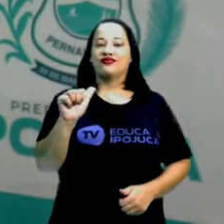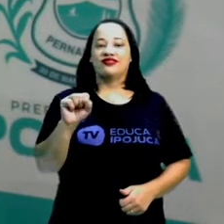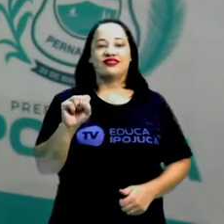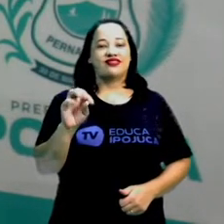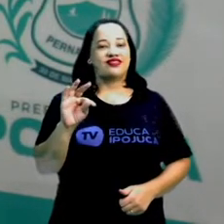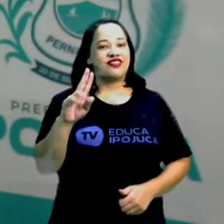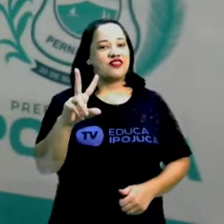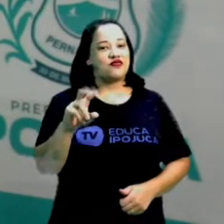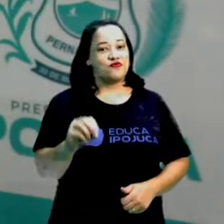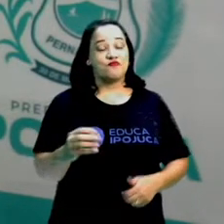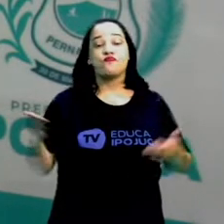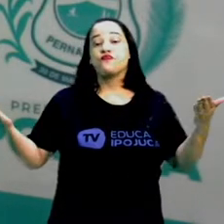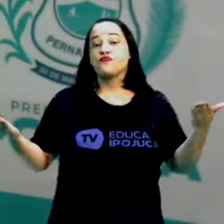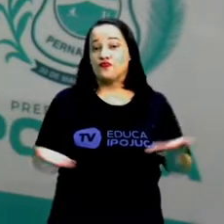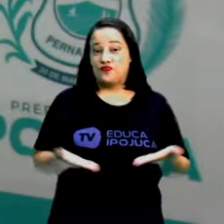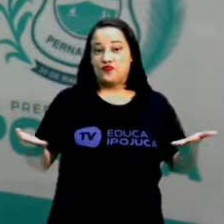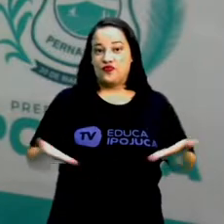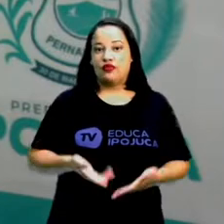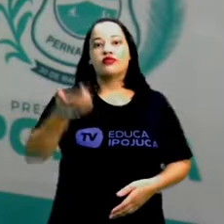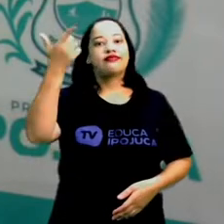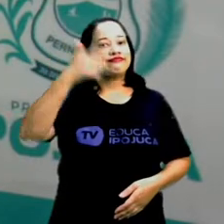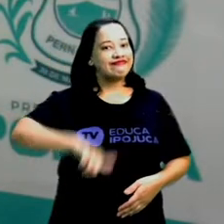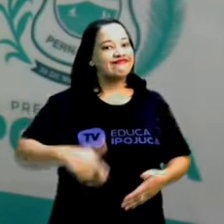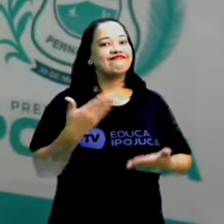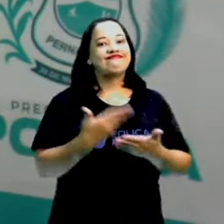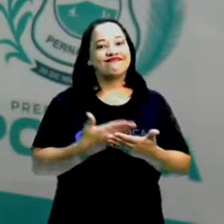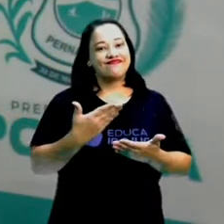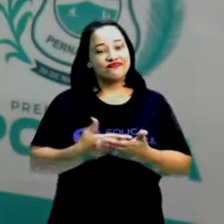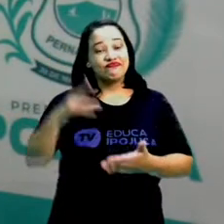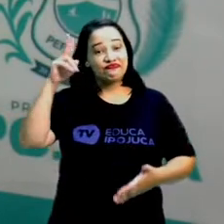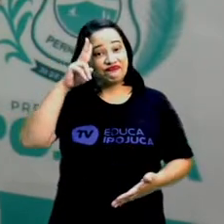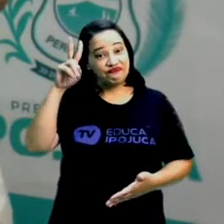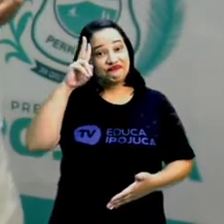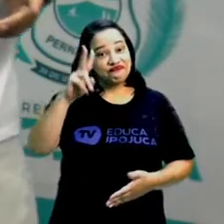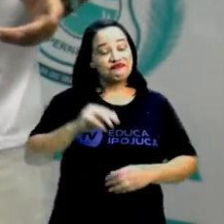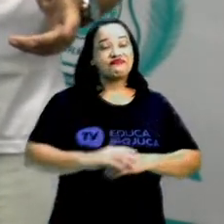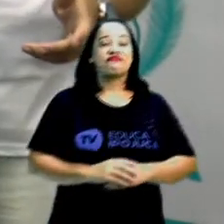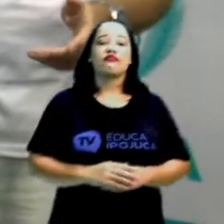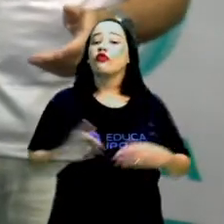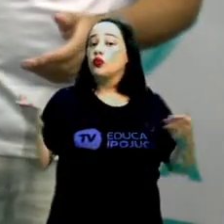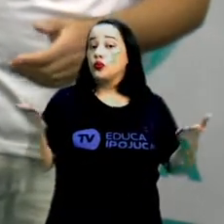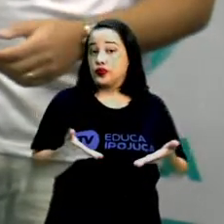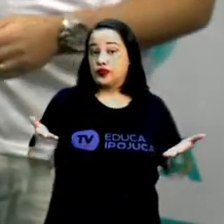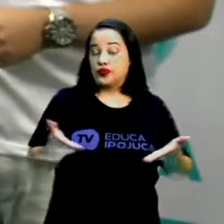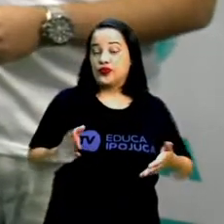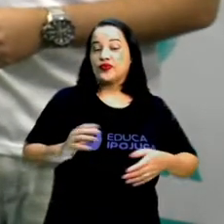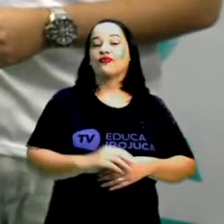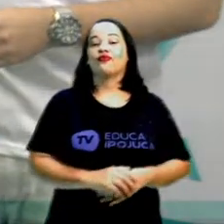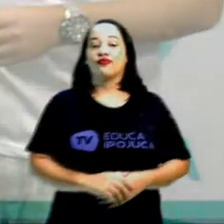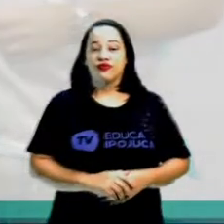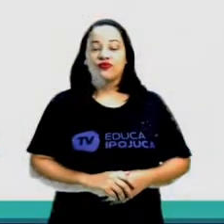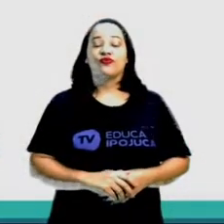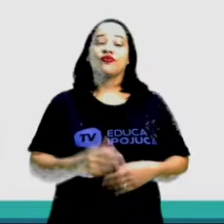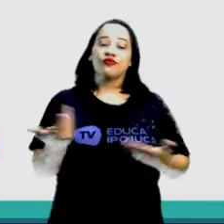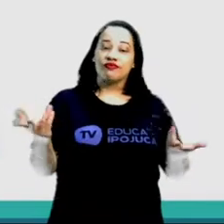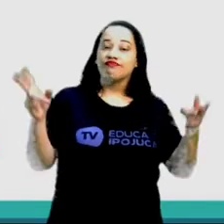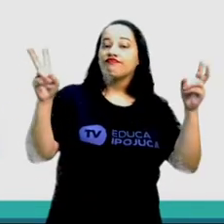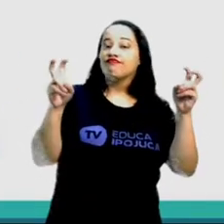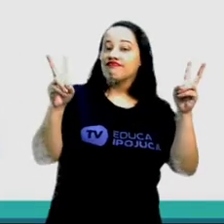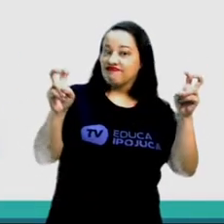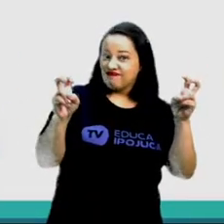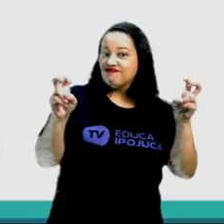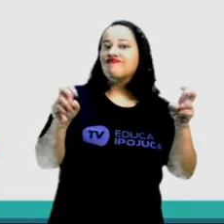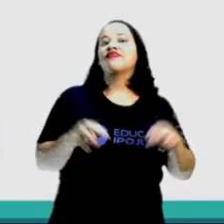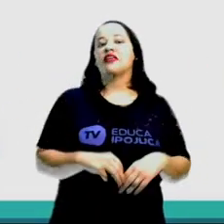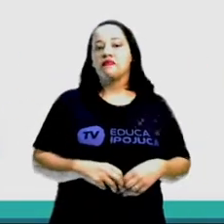e hoje nós vamos retomar então com as nossas aulas de história. E hoje nós vamos falar sobre a